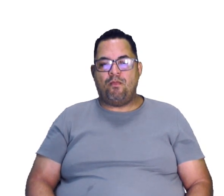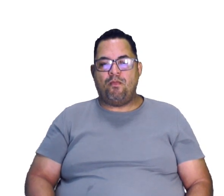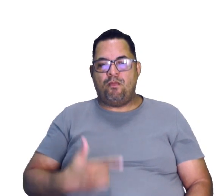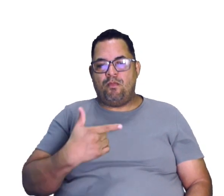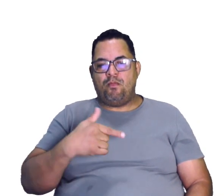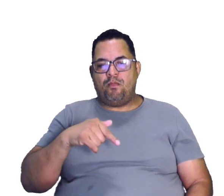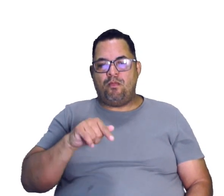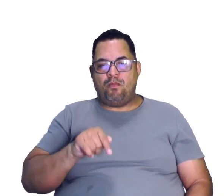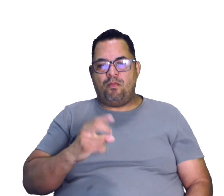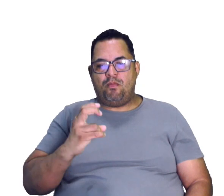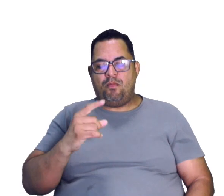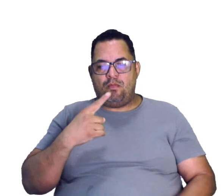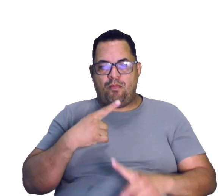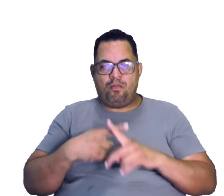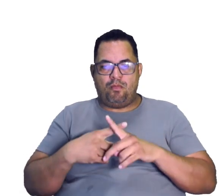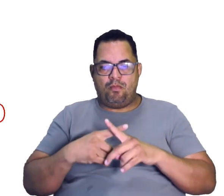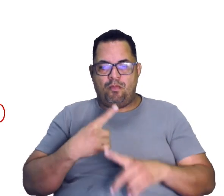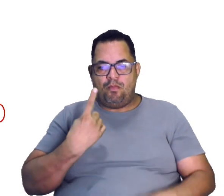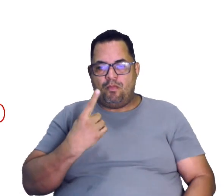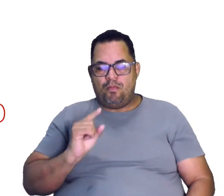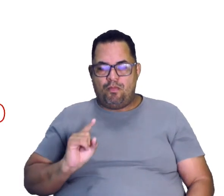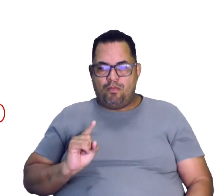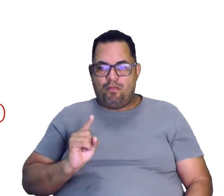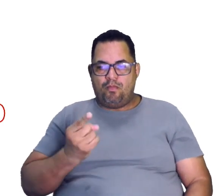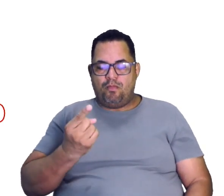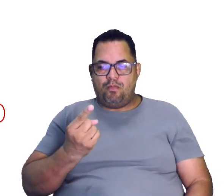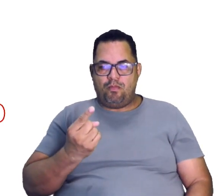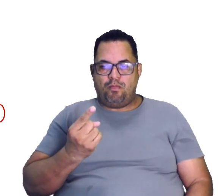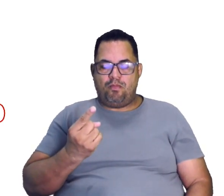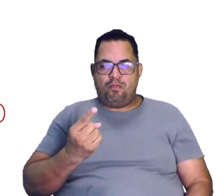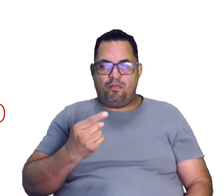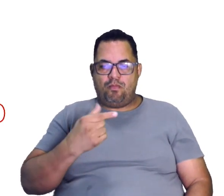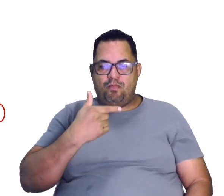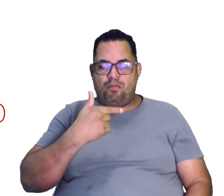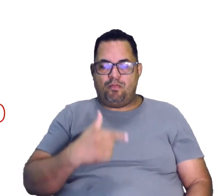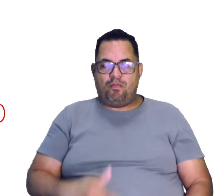27,5 vezes quem? Vezes 1000, que vai me dar